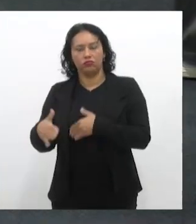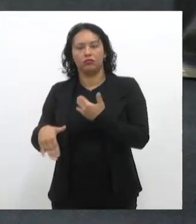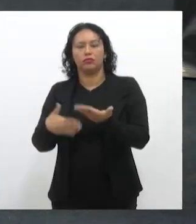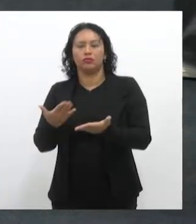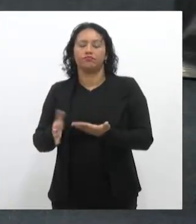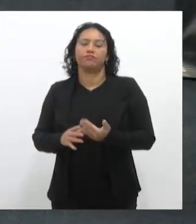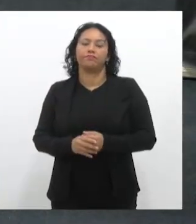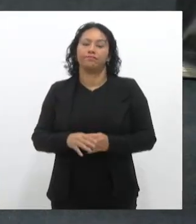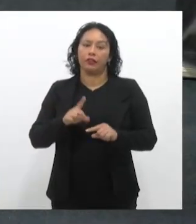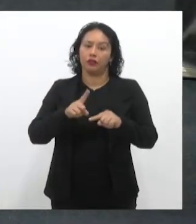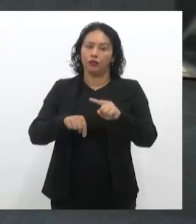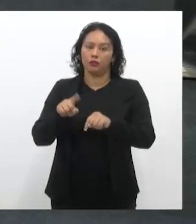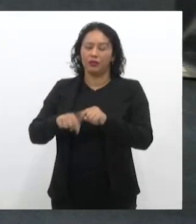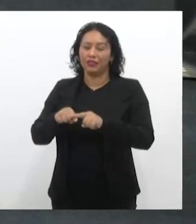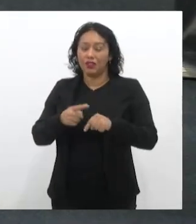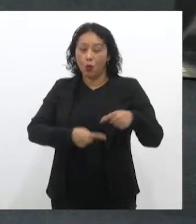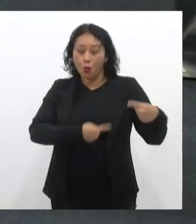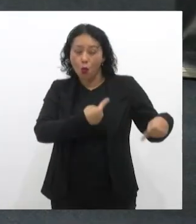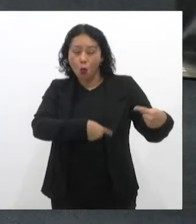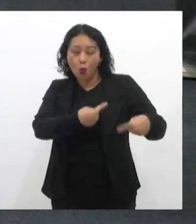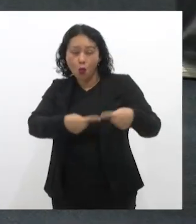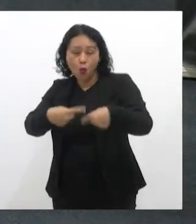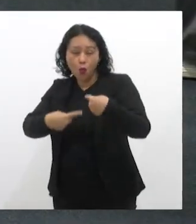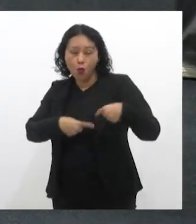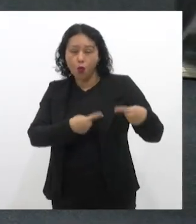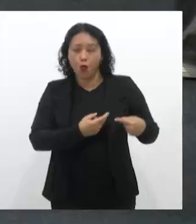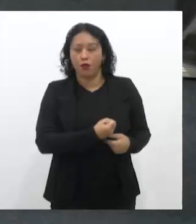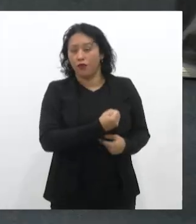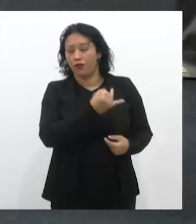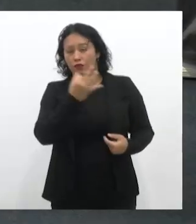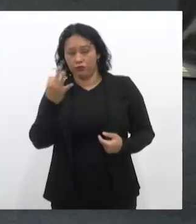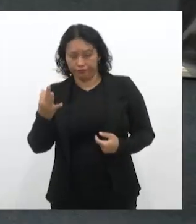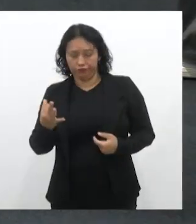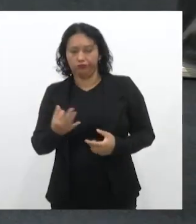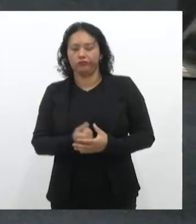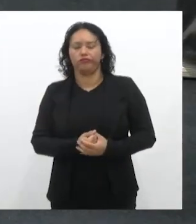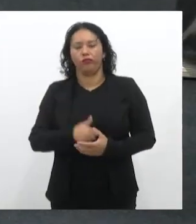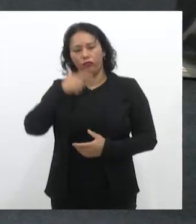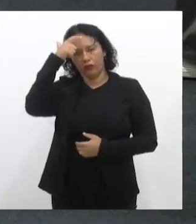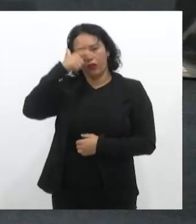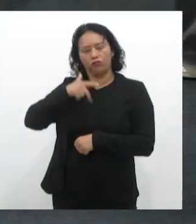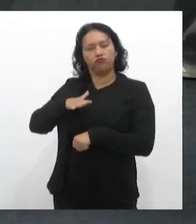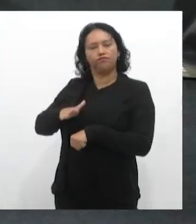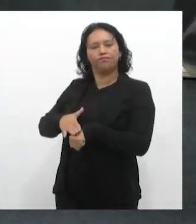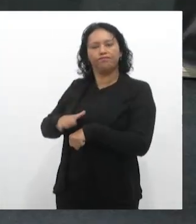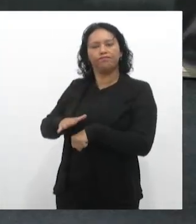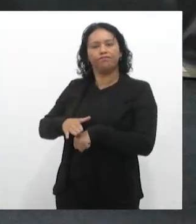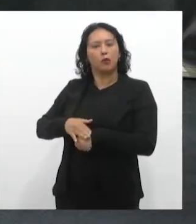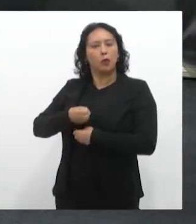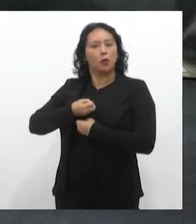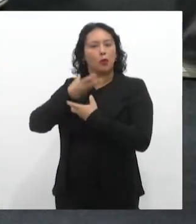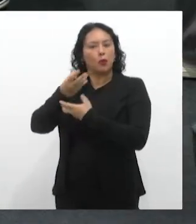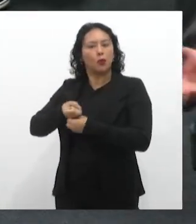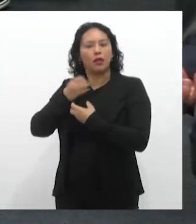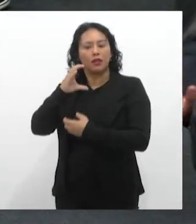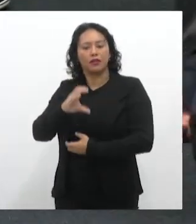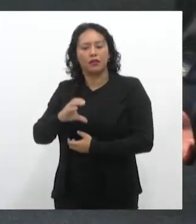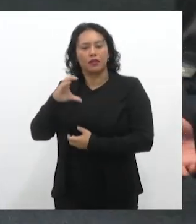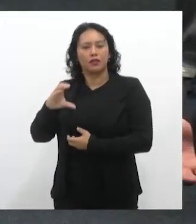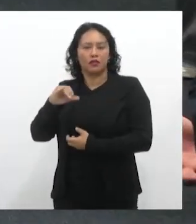objeto de grandes discussões. Eu fui relator na CCJ,